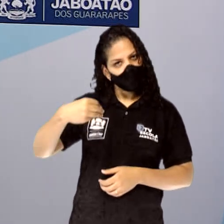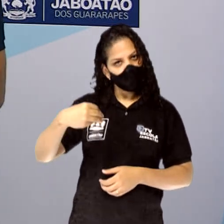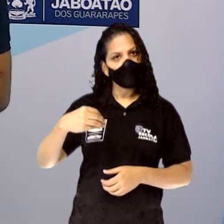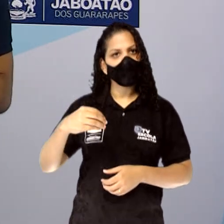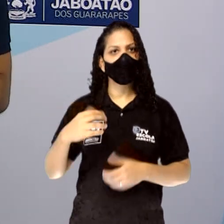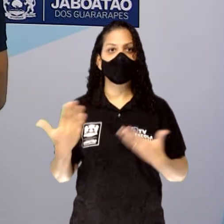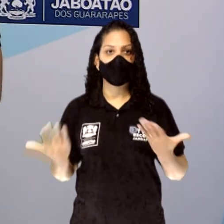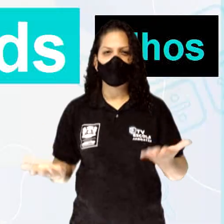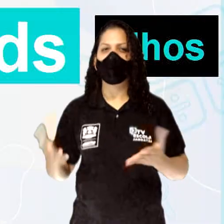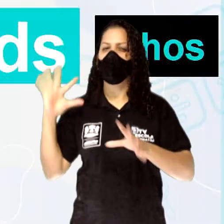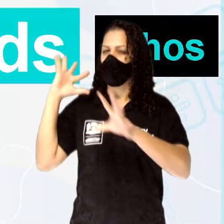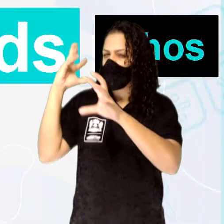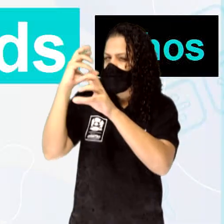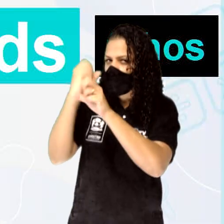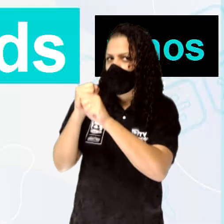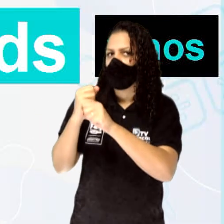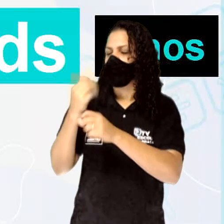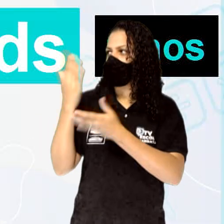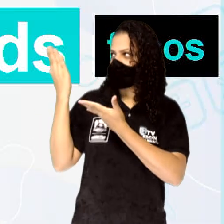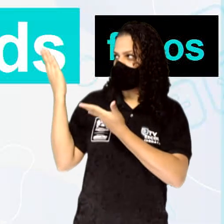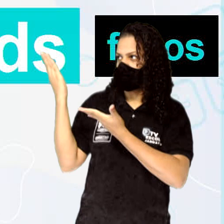nisso. Mother,